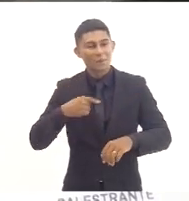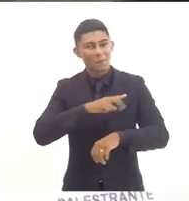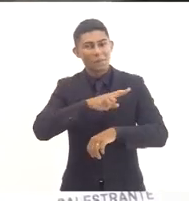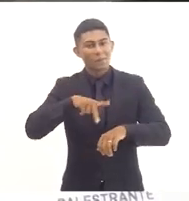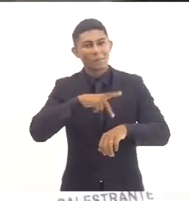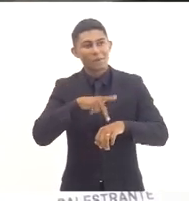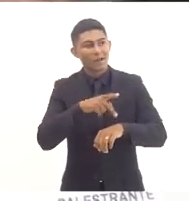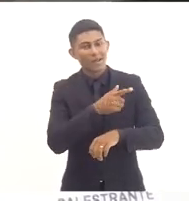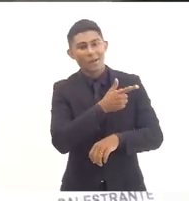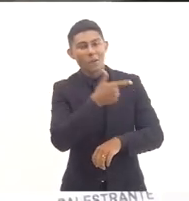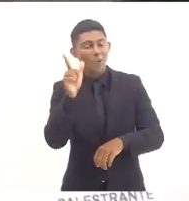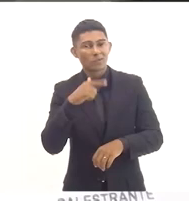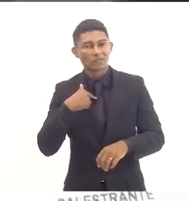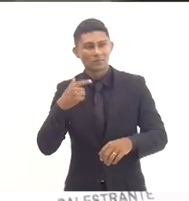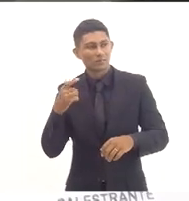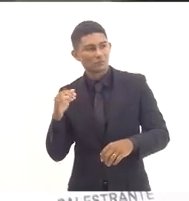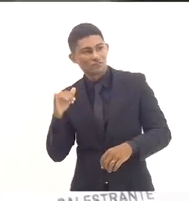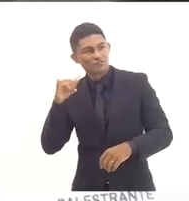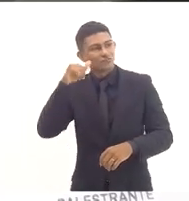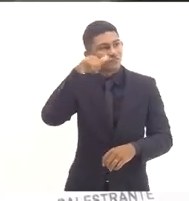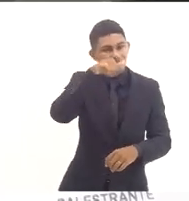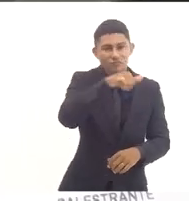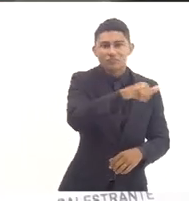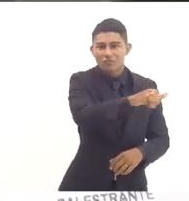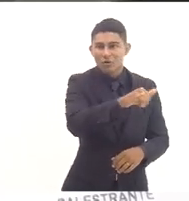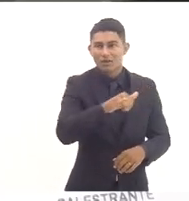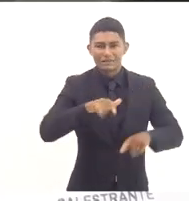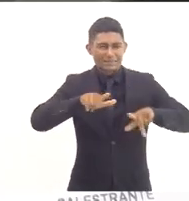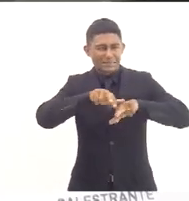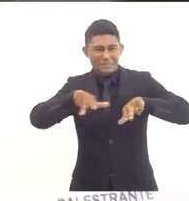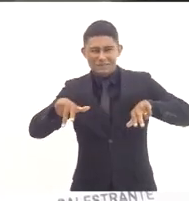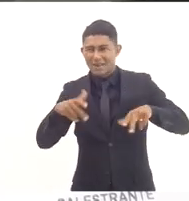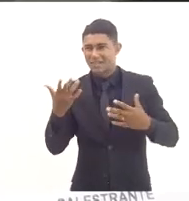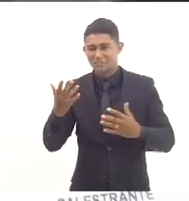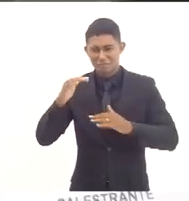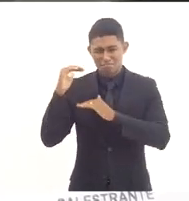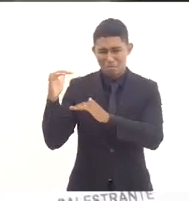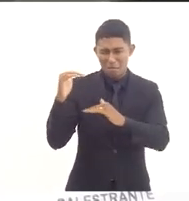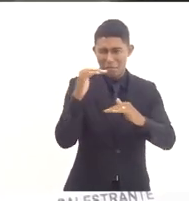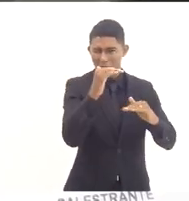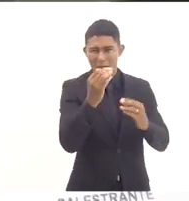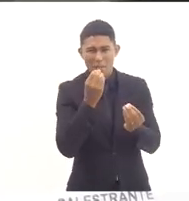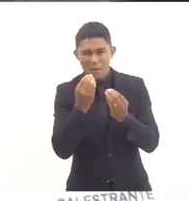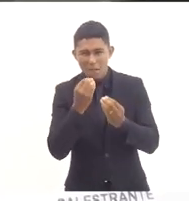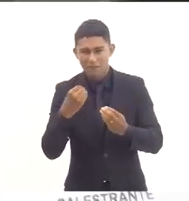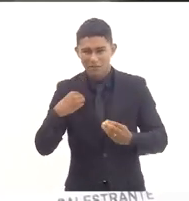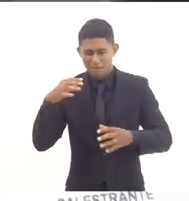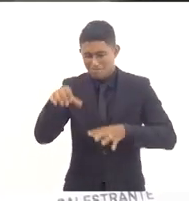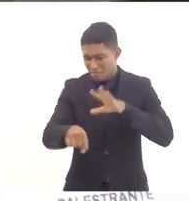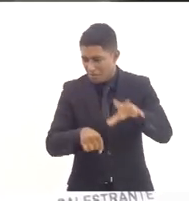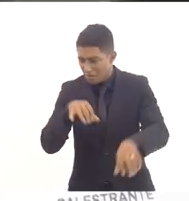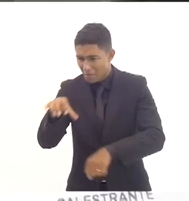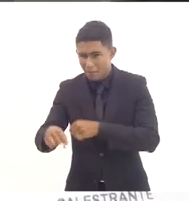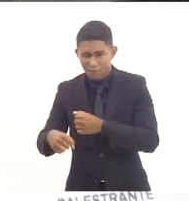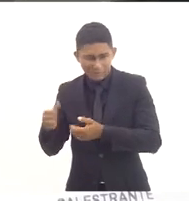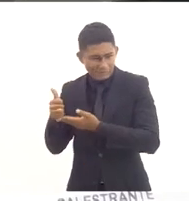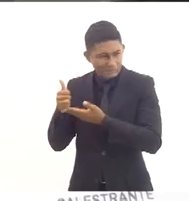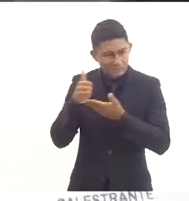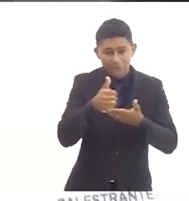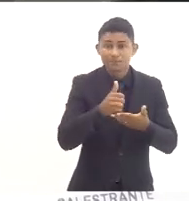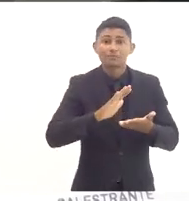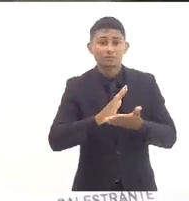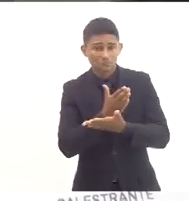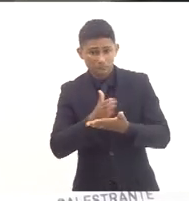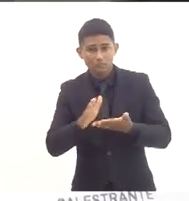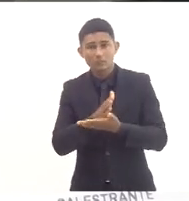latas de leite uma cadeira de roda e gente se eu tivesse carregar 160 latas Eu carregaria de vez em quando eu carrego para outras mães que moram aqui no